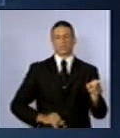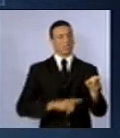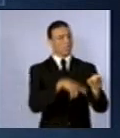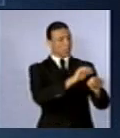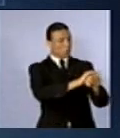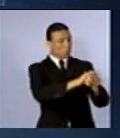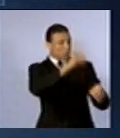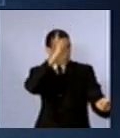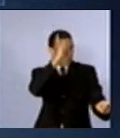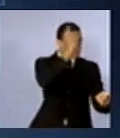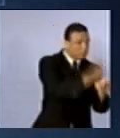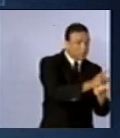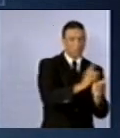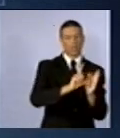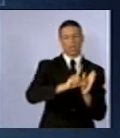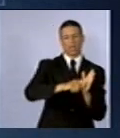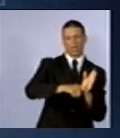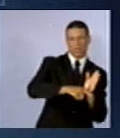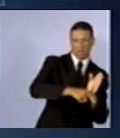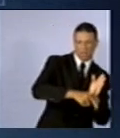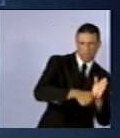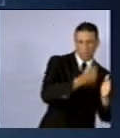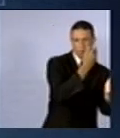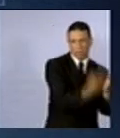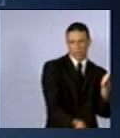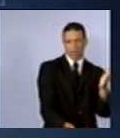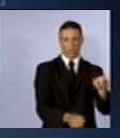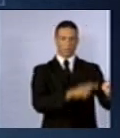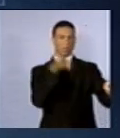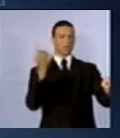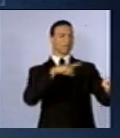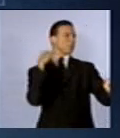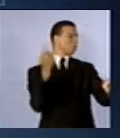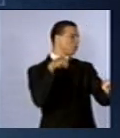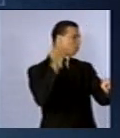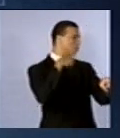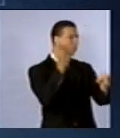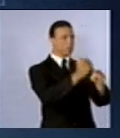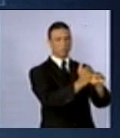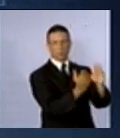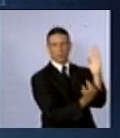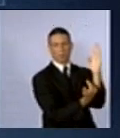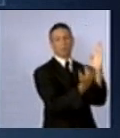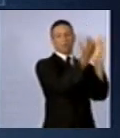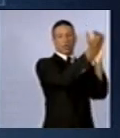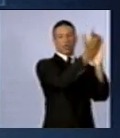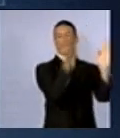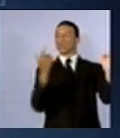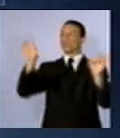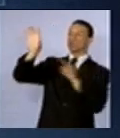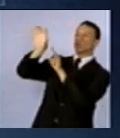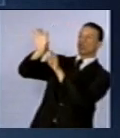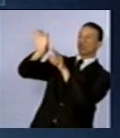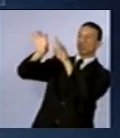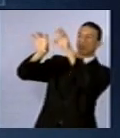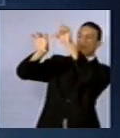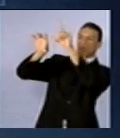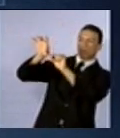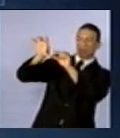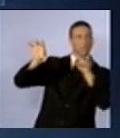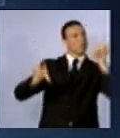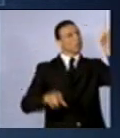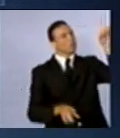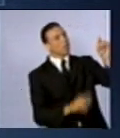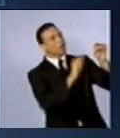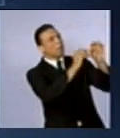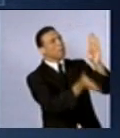tardia, resulta na identificação tardia, e o número de óbitos ele é mais intenso, como se percebe naquela coloração, nas regiões